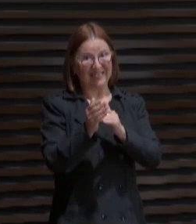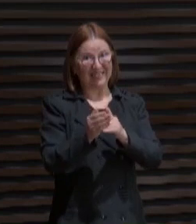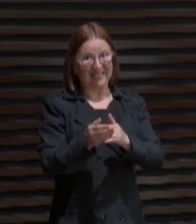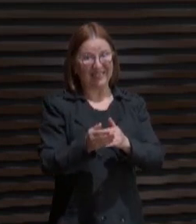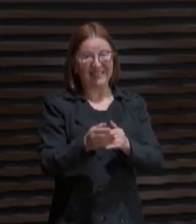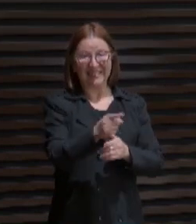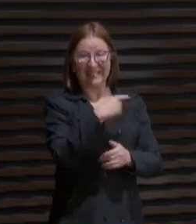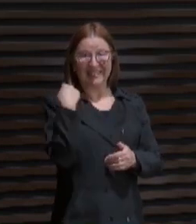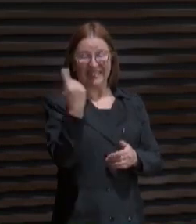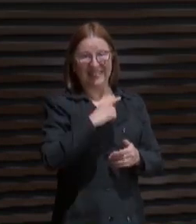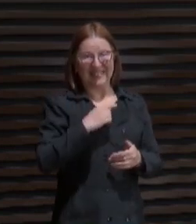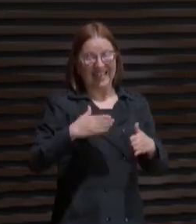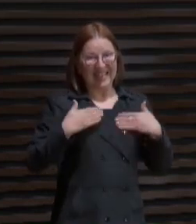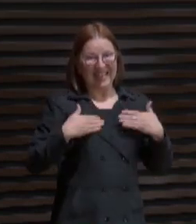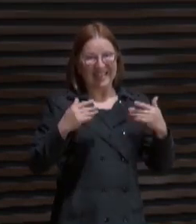esperança.